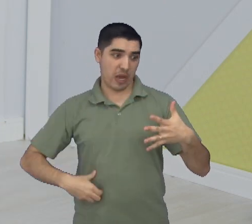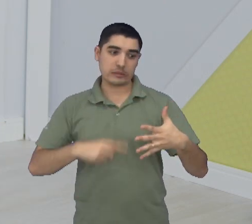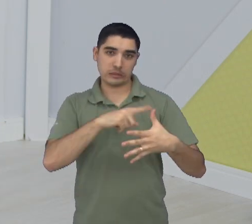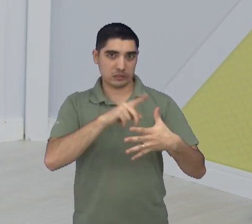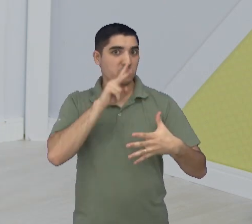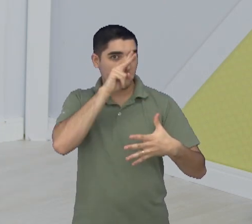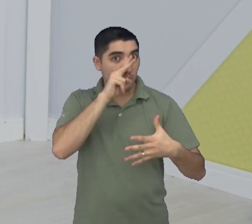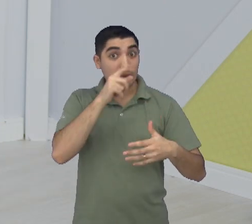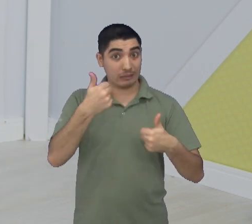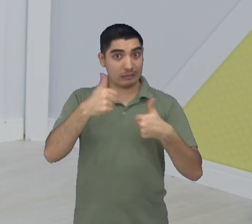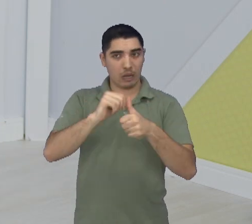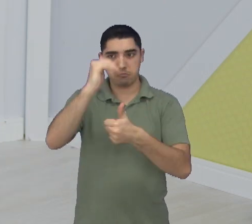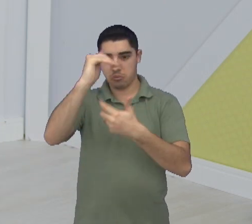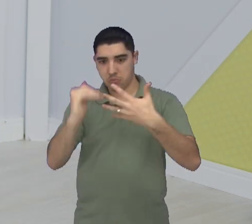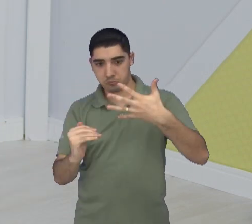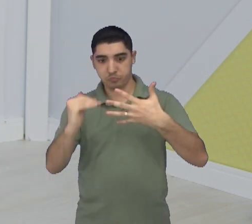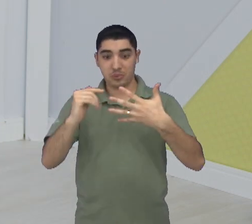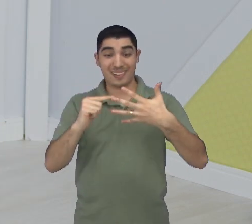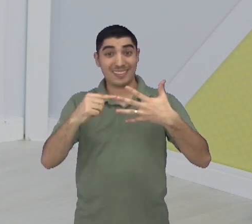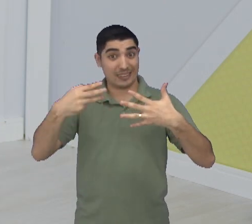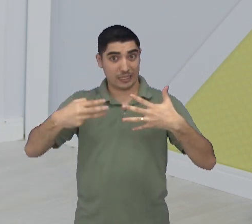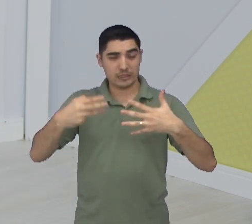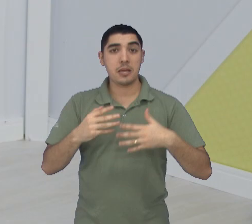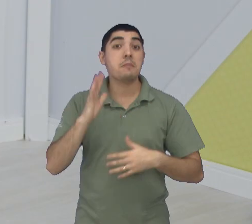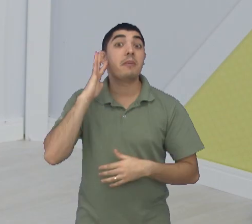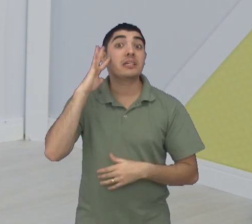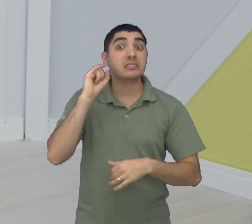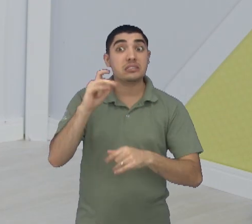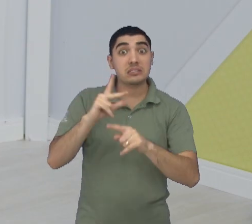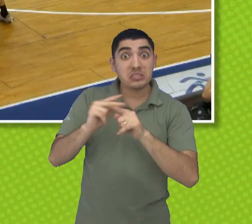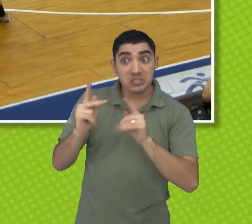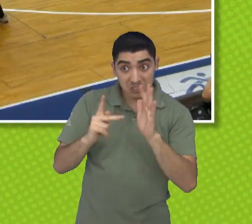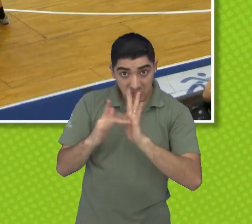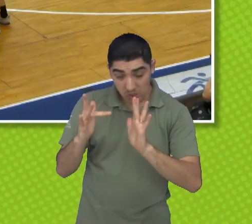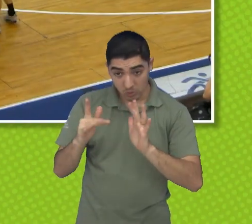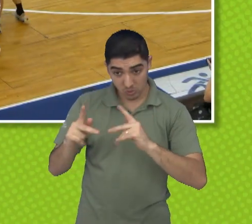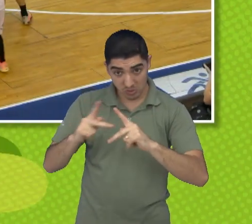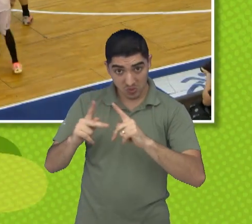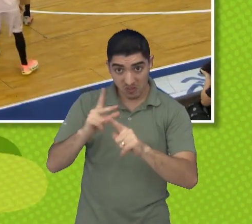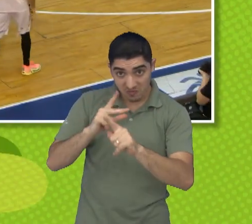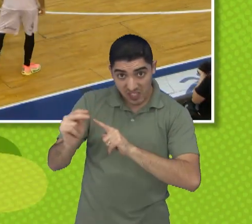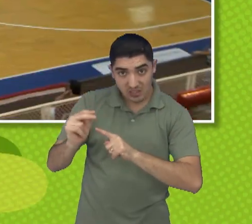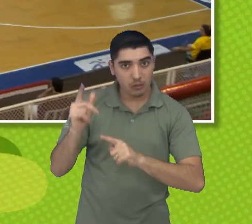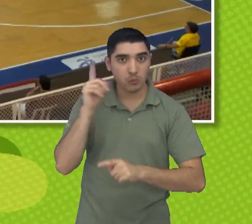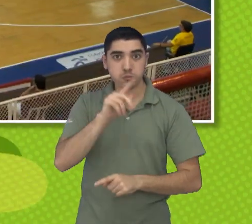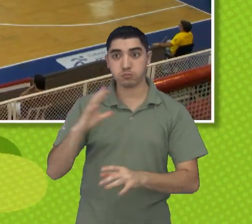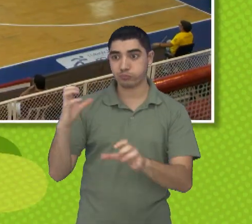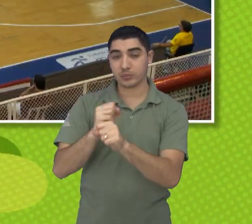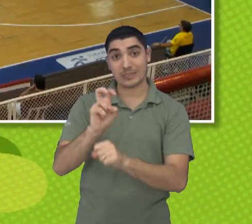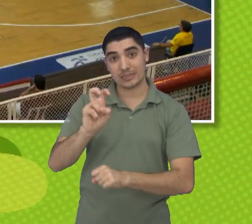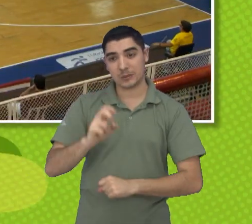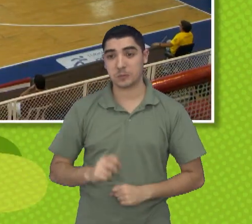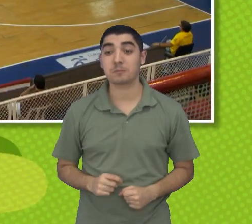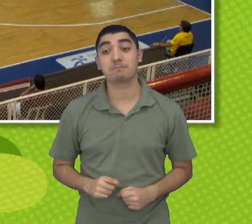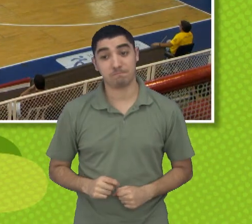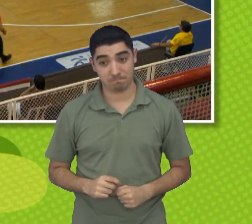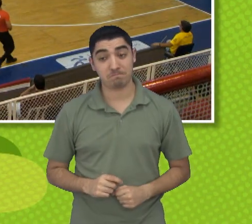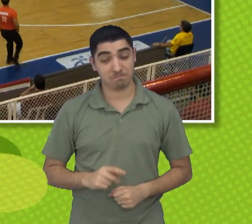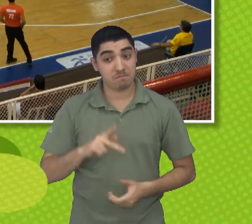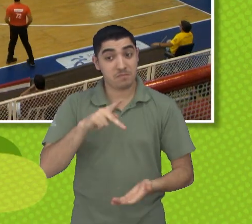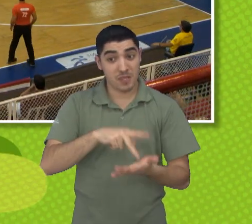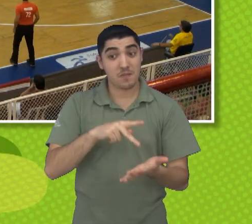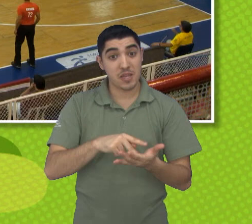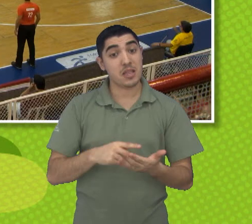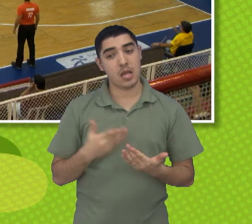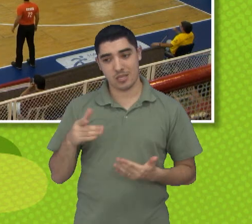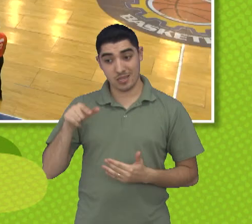trinca e somar as vitórias, ser 5 seguidas, né? Com certeza, Bruno, e muito importante isso, né? As equipes cariocas,